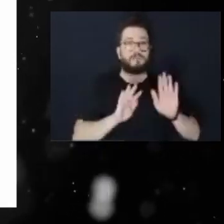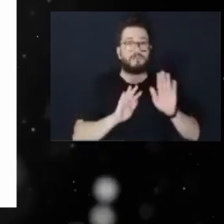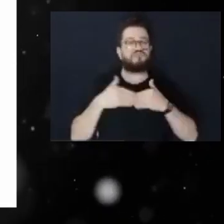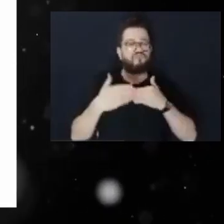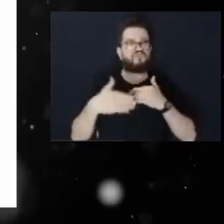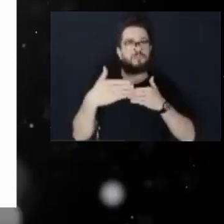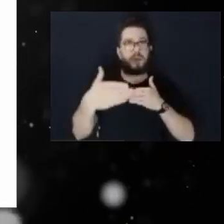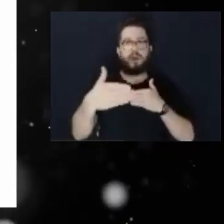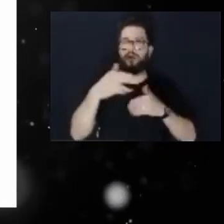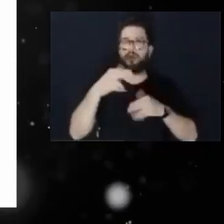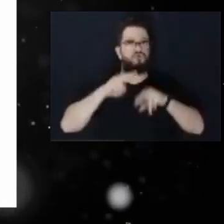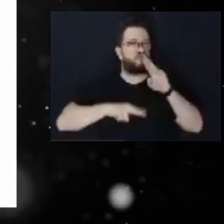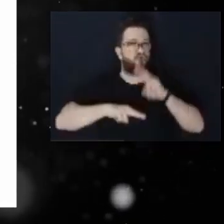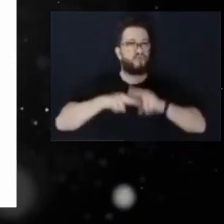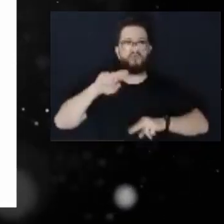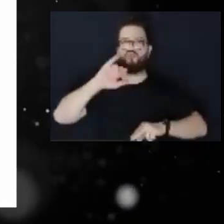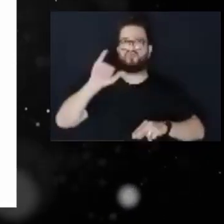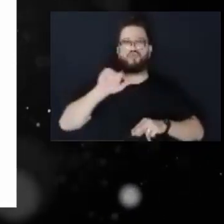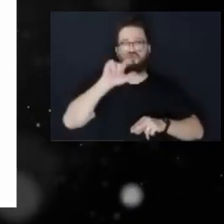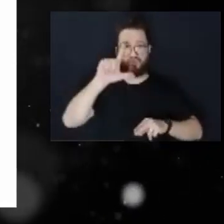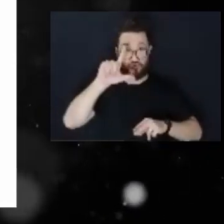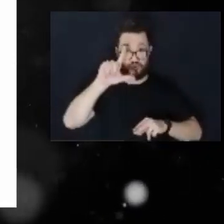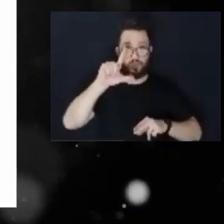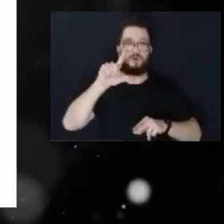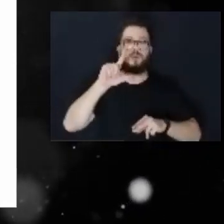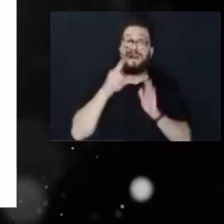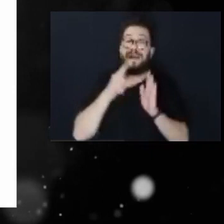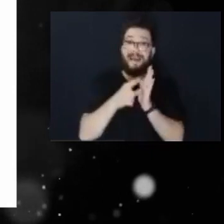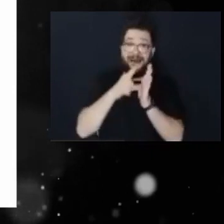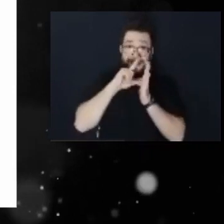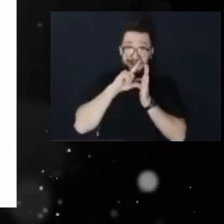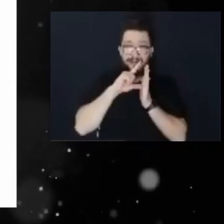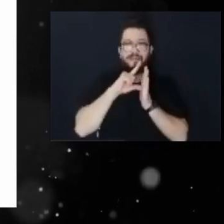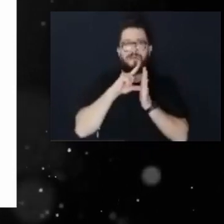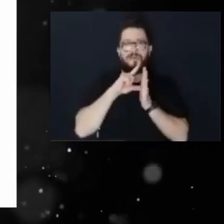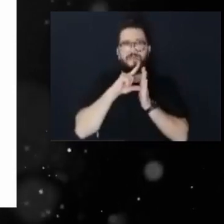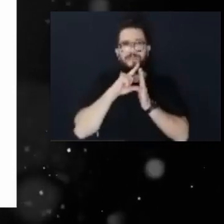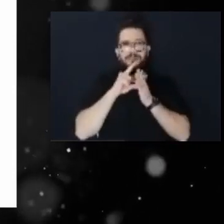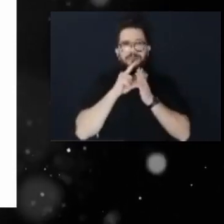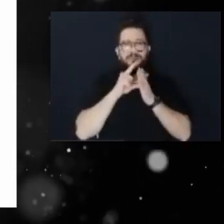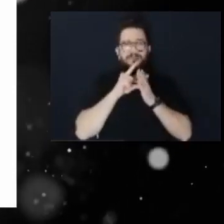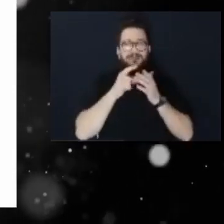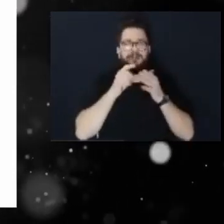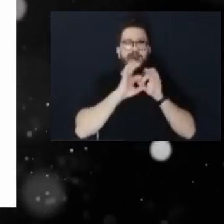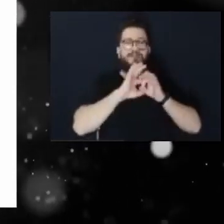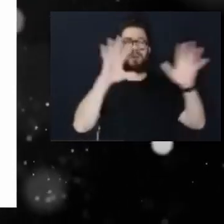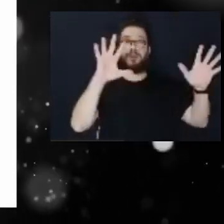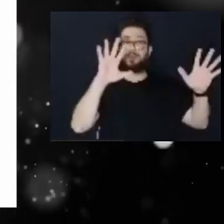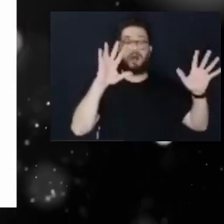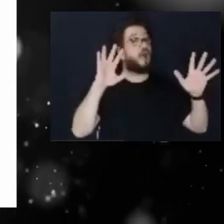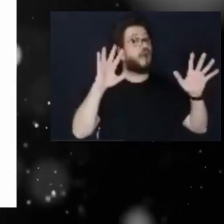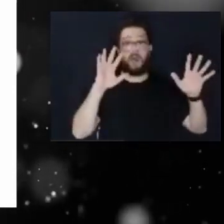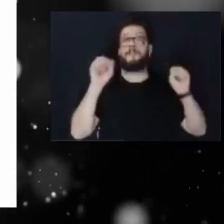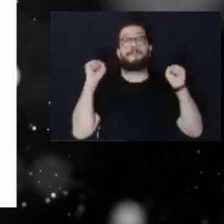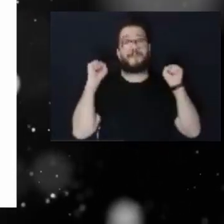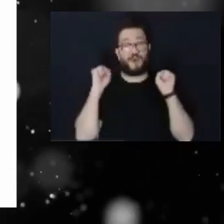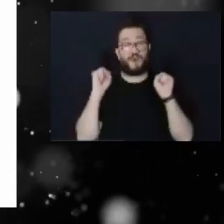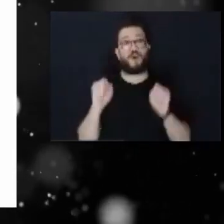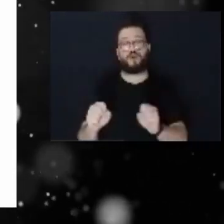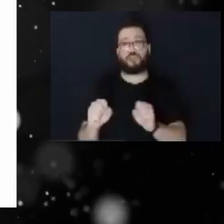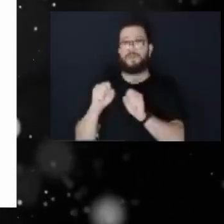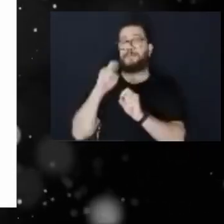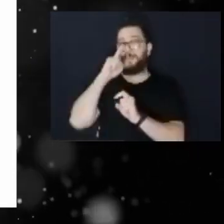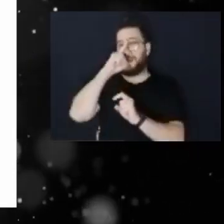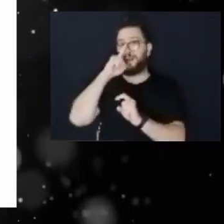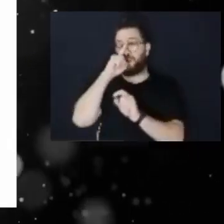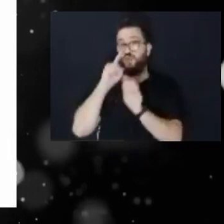julho apenas. Antes disso, seria aumentar drasticamente e retomar o alavancamento da curva, uma vez que ainda